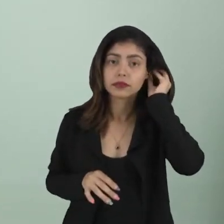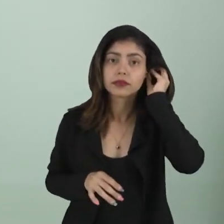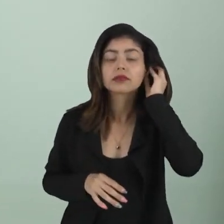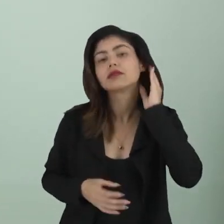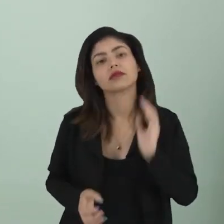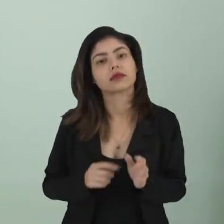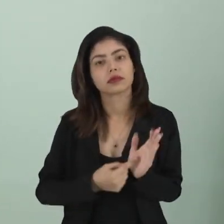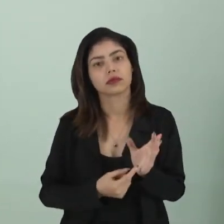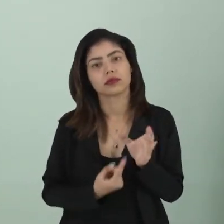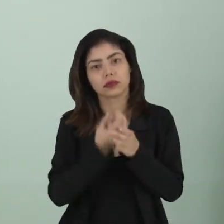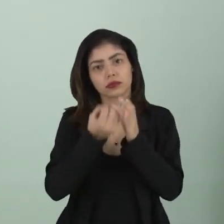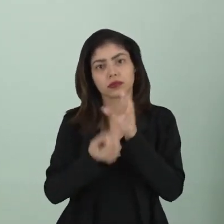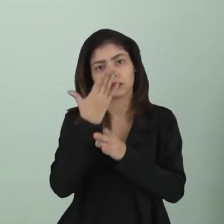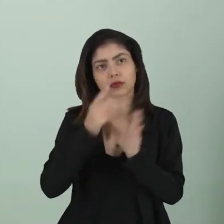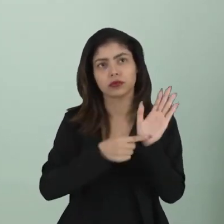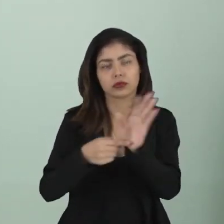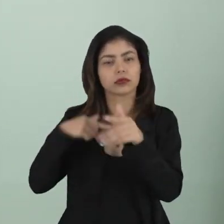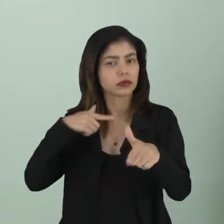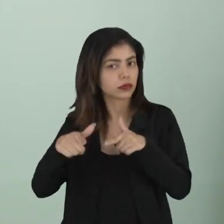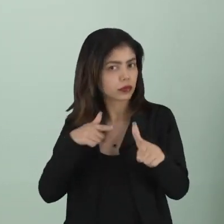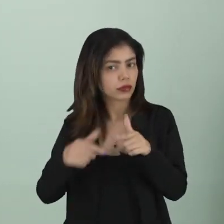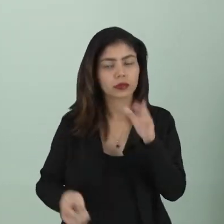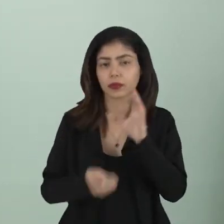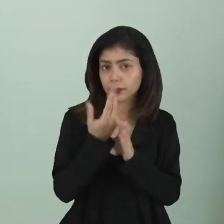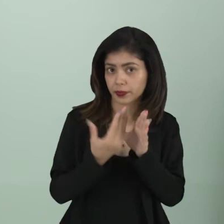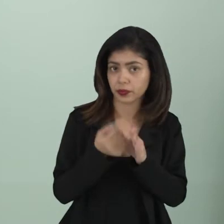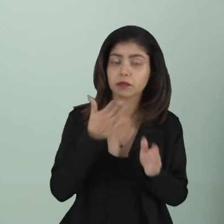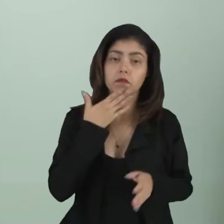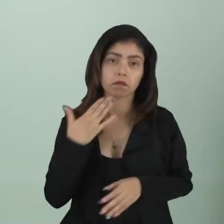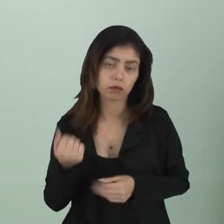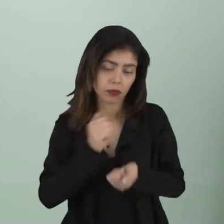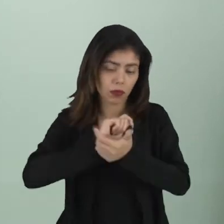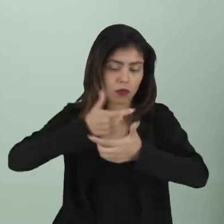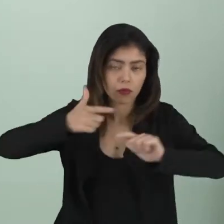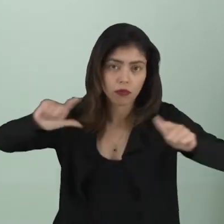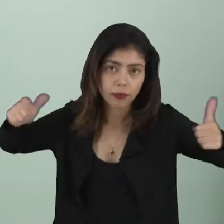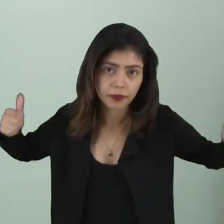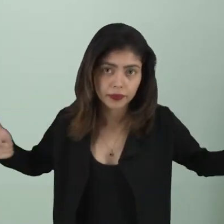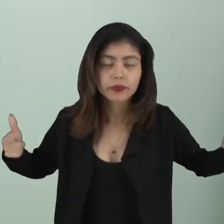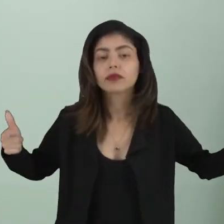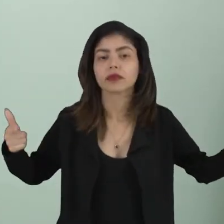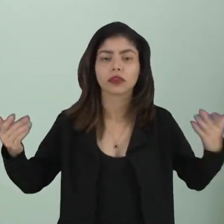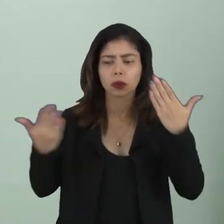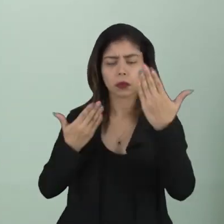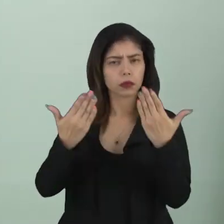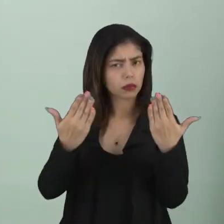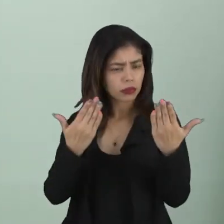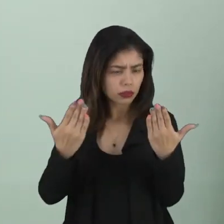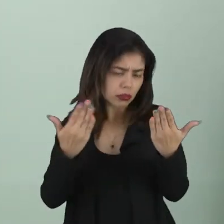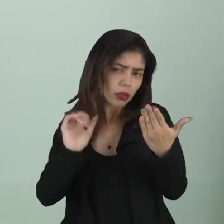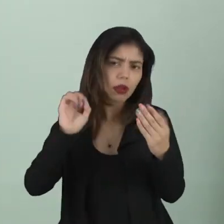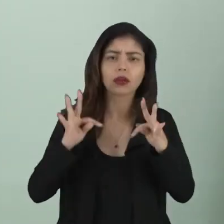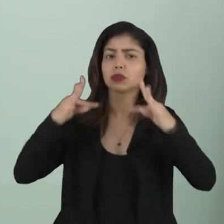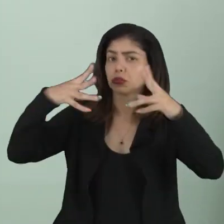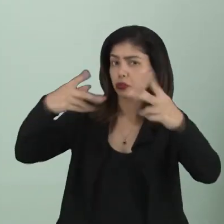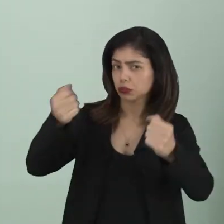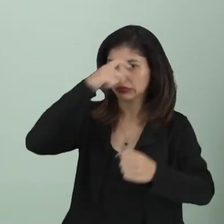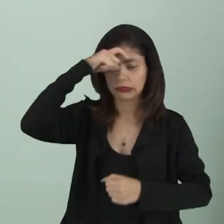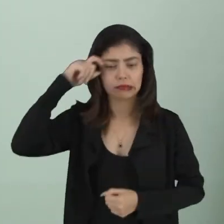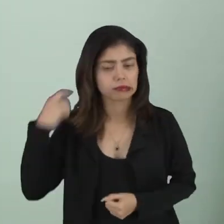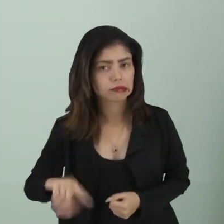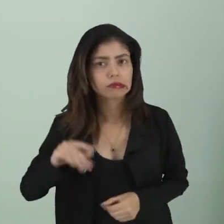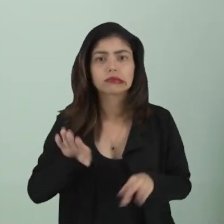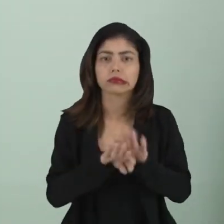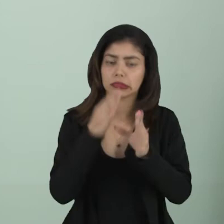ritmo de trabalho e um ritmo de produção muito ampliado em comparação a todo aquele